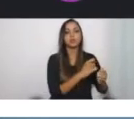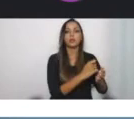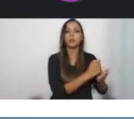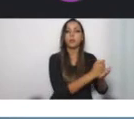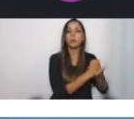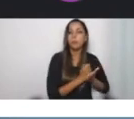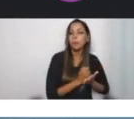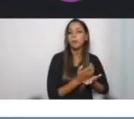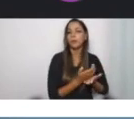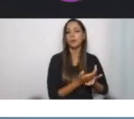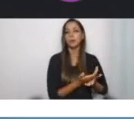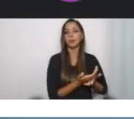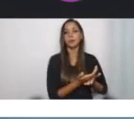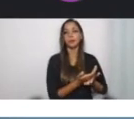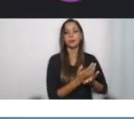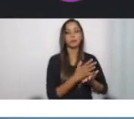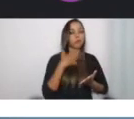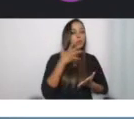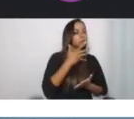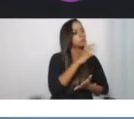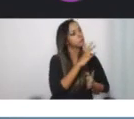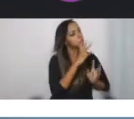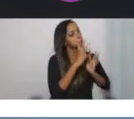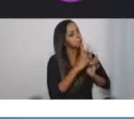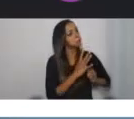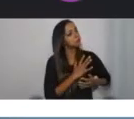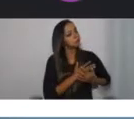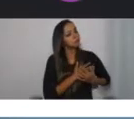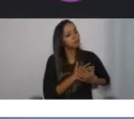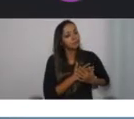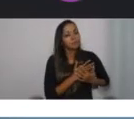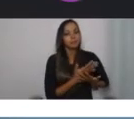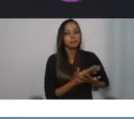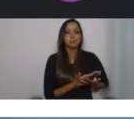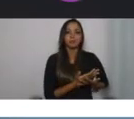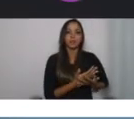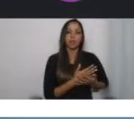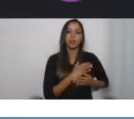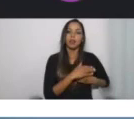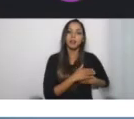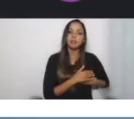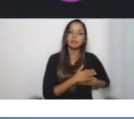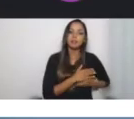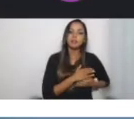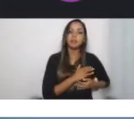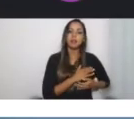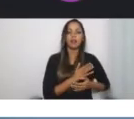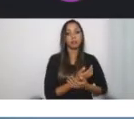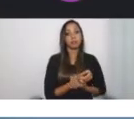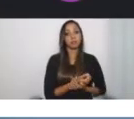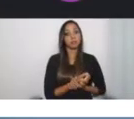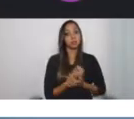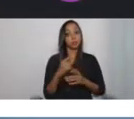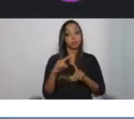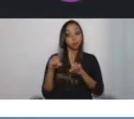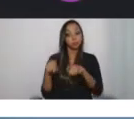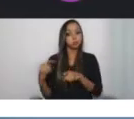se renova a fé. E esse projeto, ele é importante nesse sentido. Ele é importante para que, no momento em